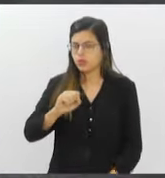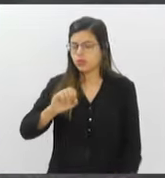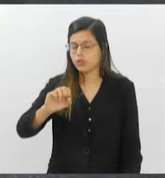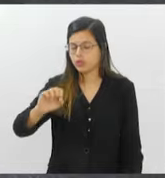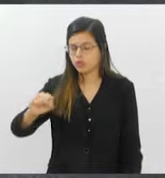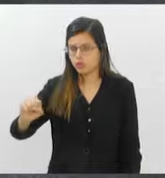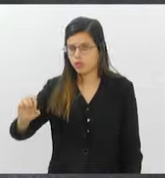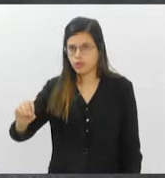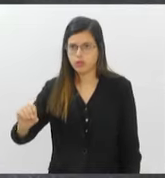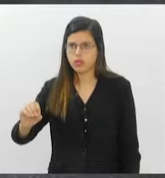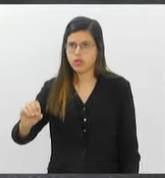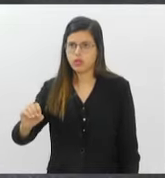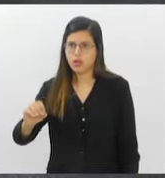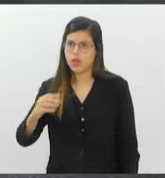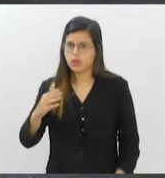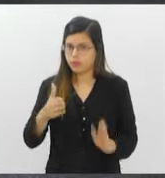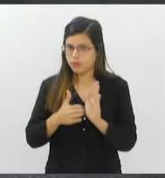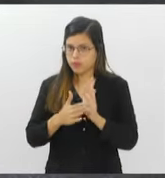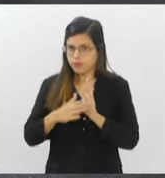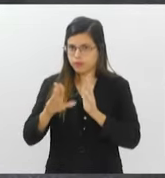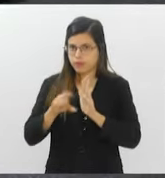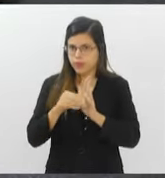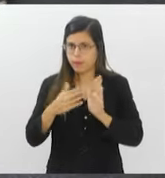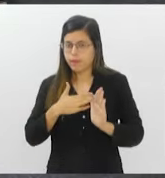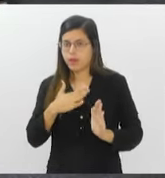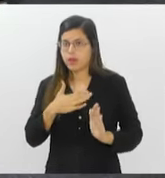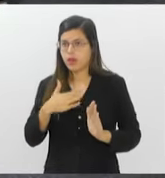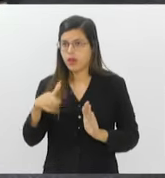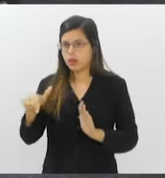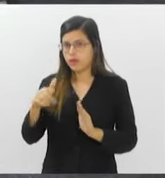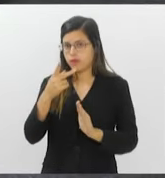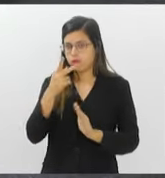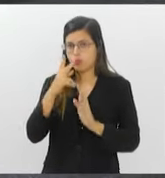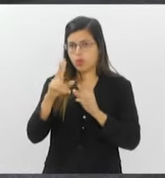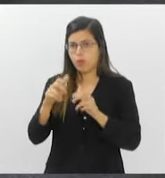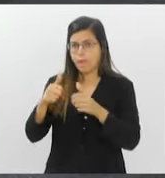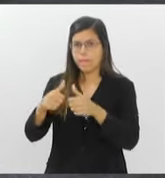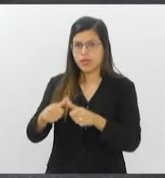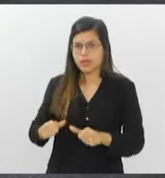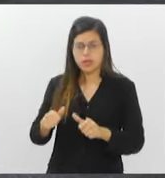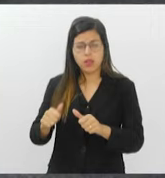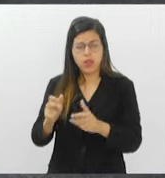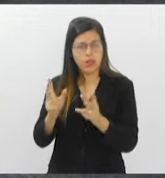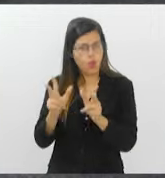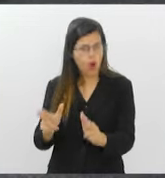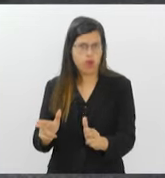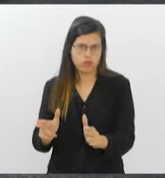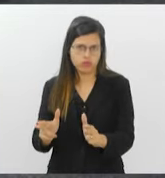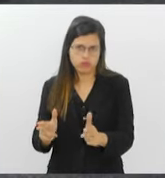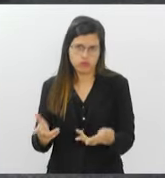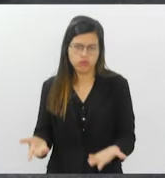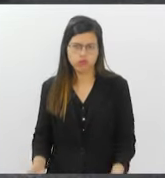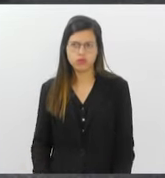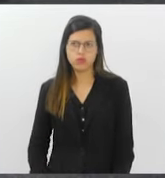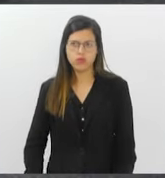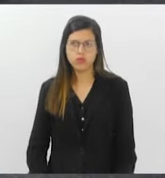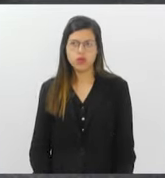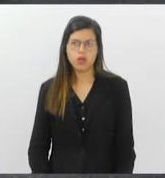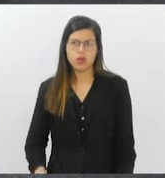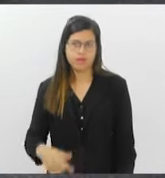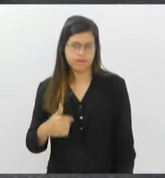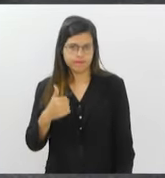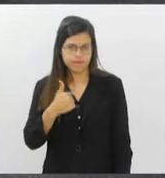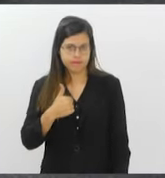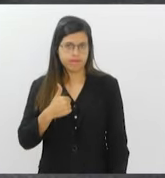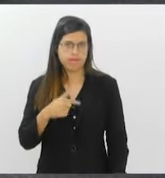emenda minha. Ele está fazendo uma posição de manter o status atual. E eu, senhor presidente,